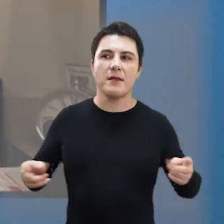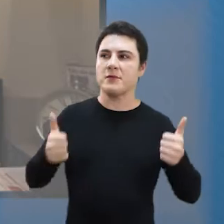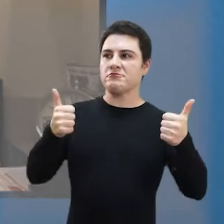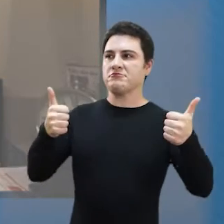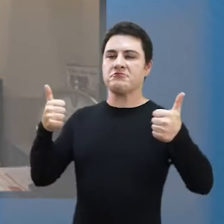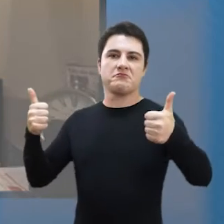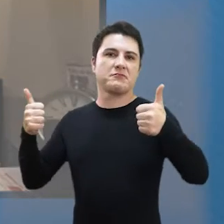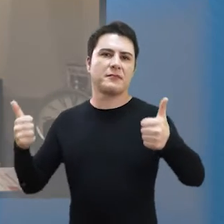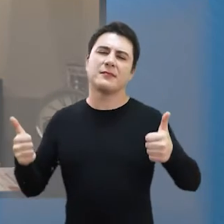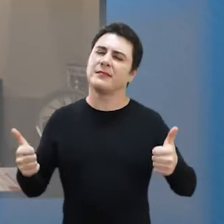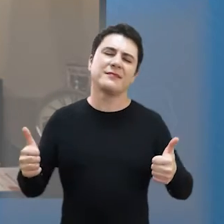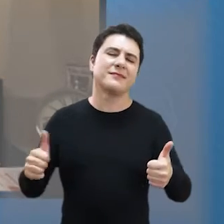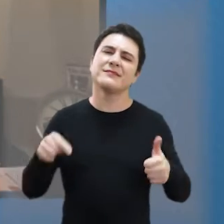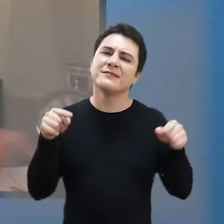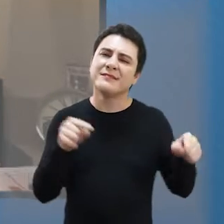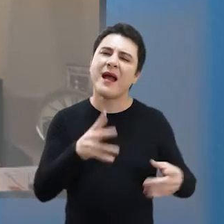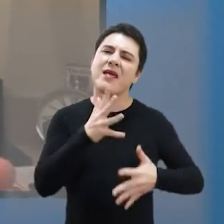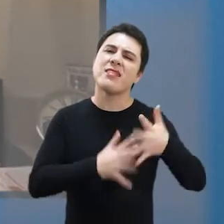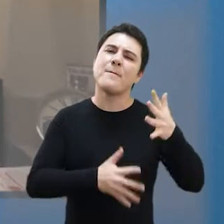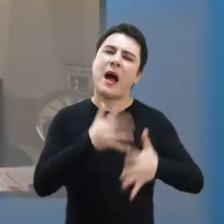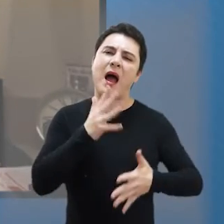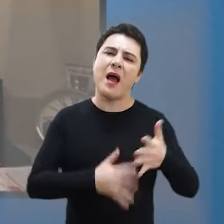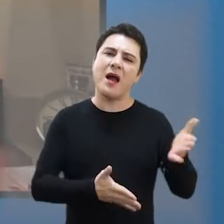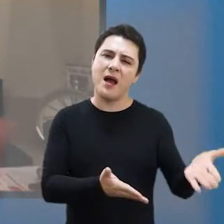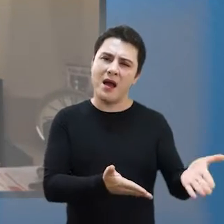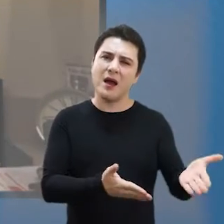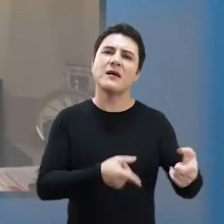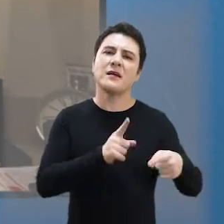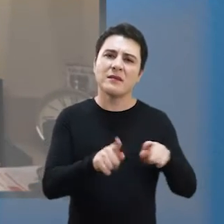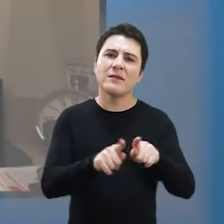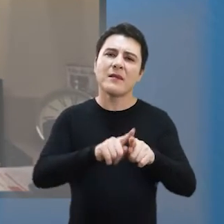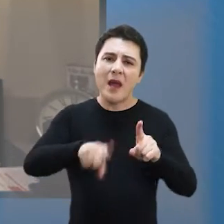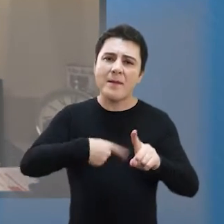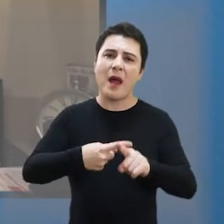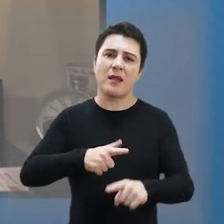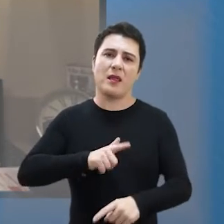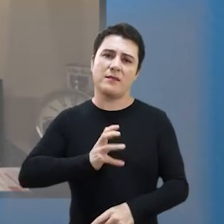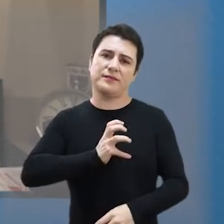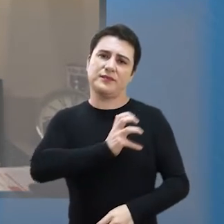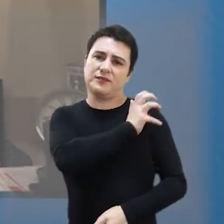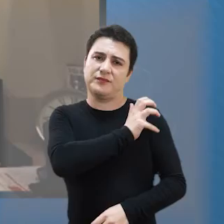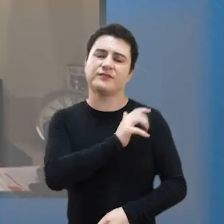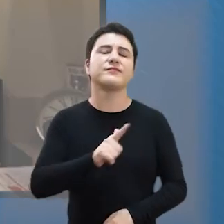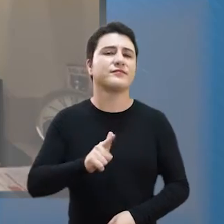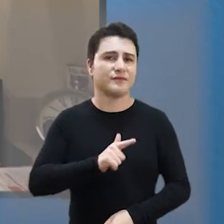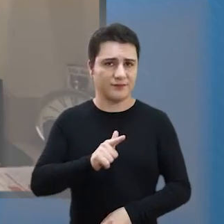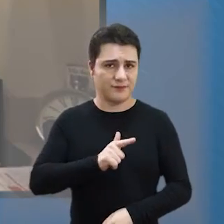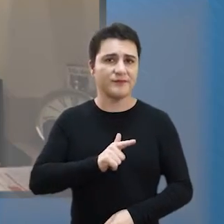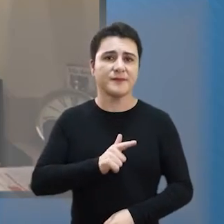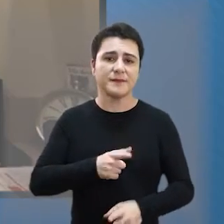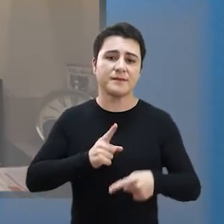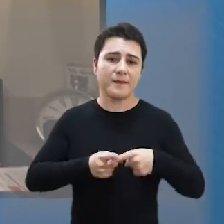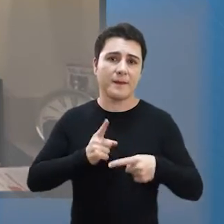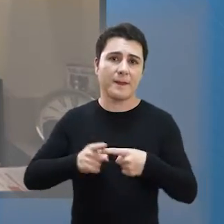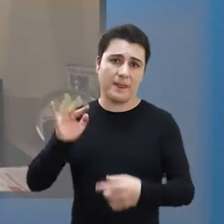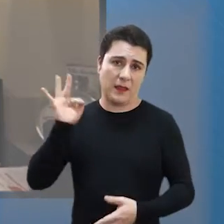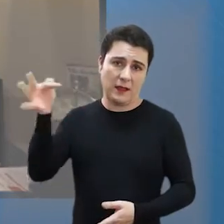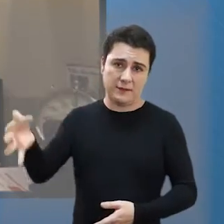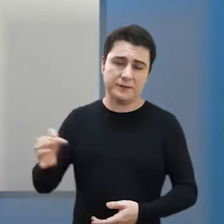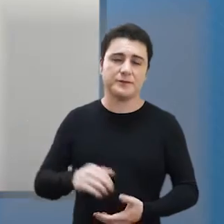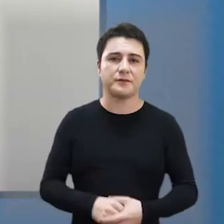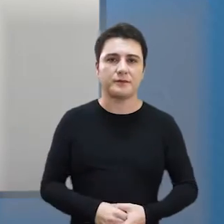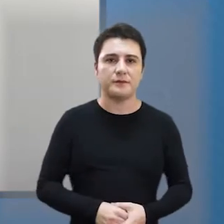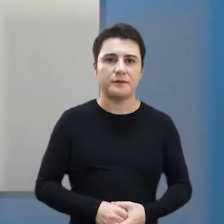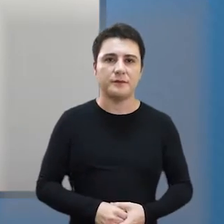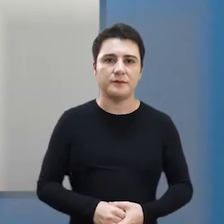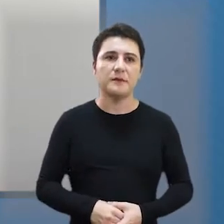sempre tudo bem. Isso daí atrapalha um pouco, fora depois os preconceitos também que vem depois no